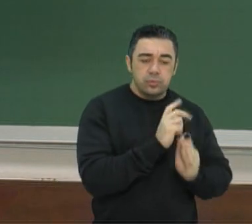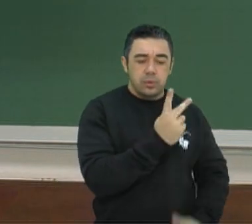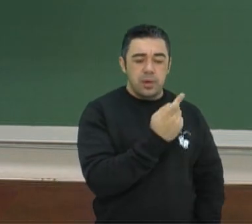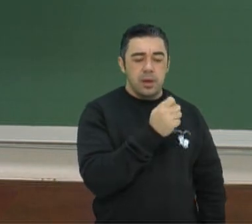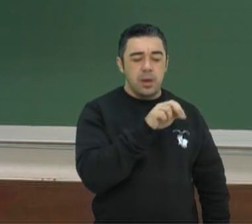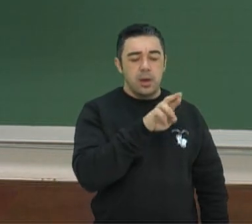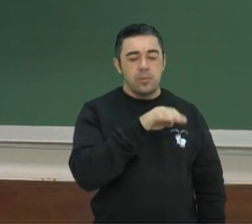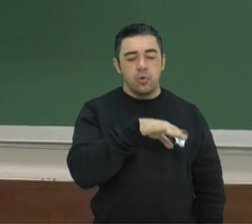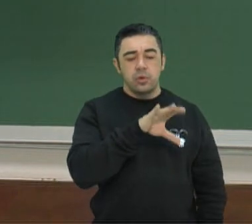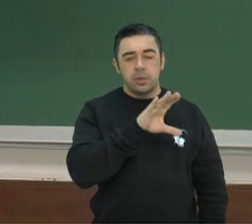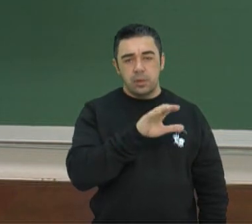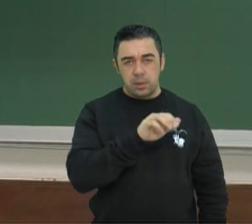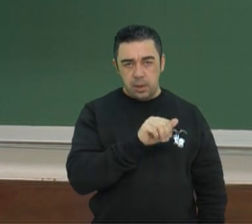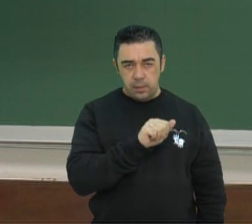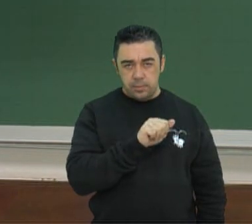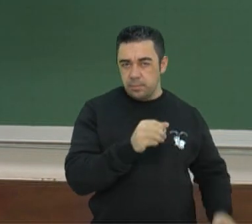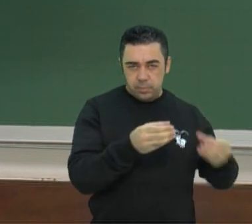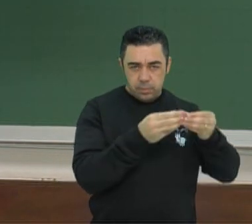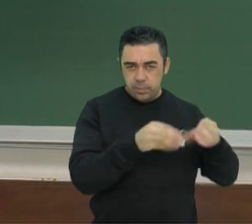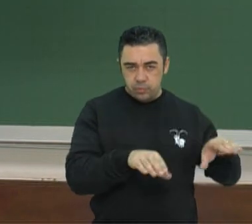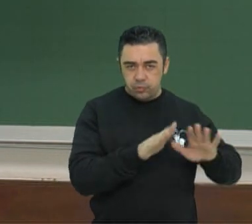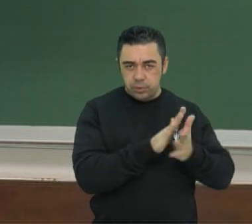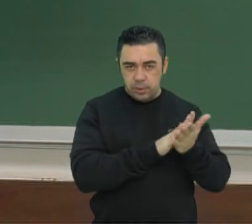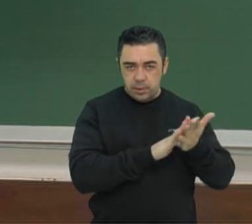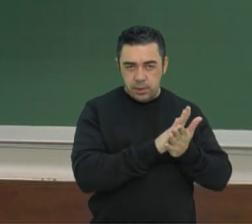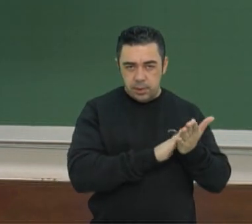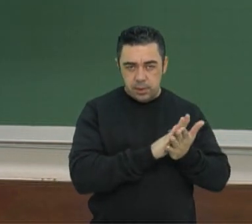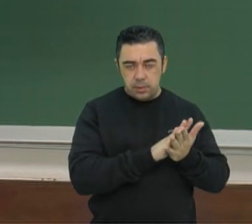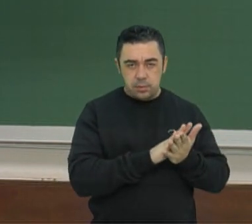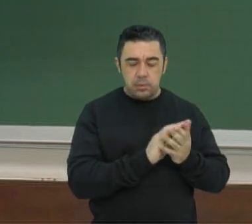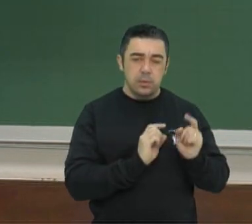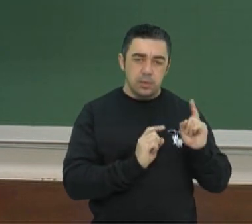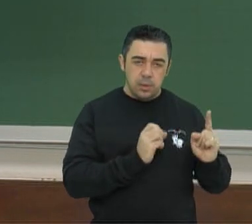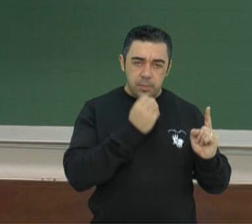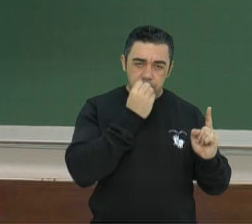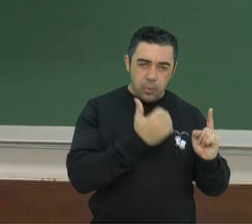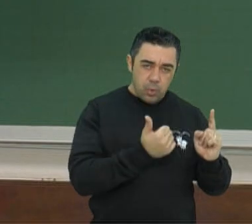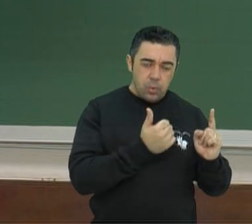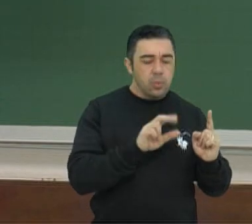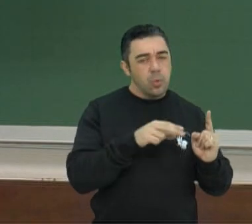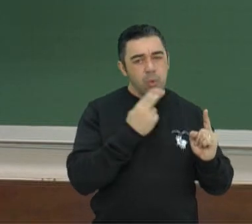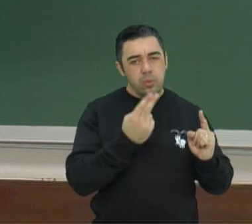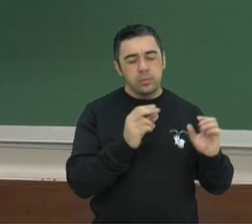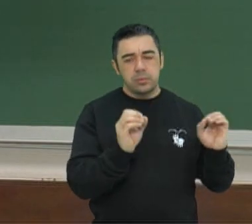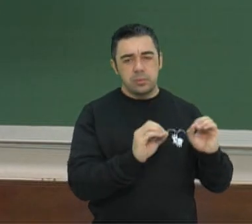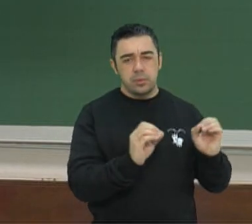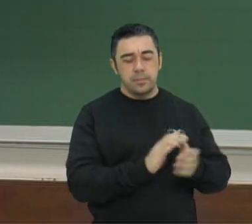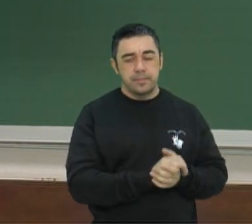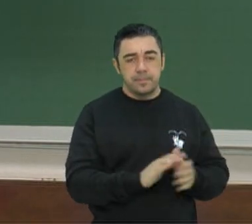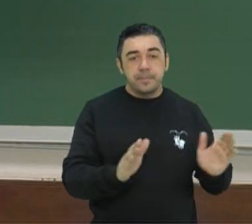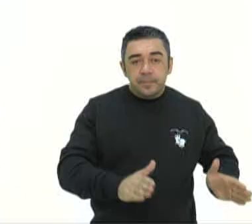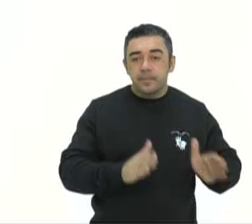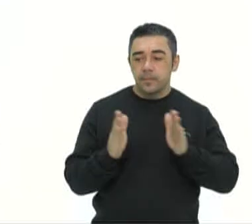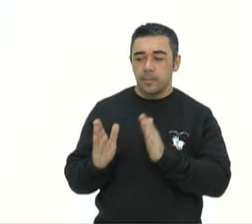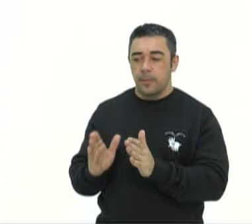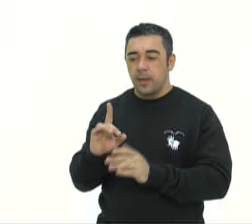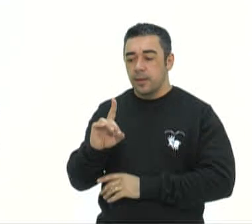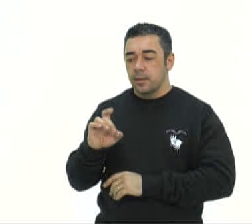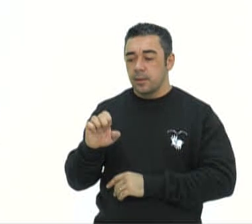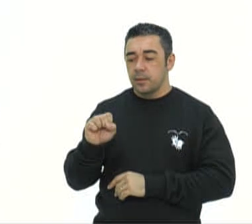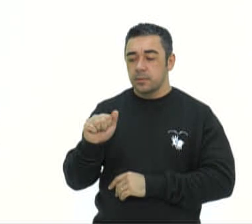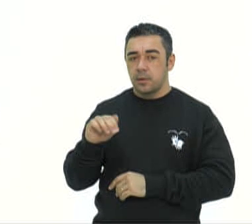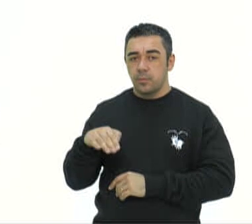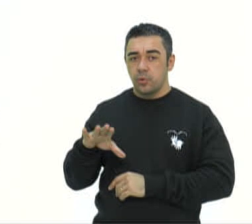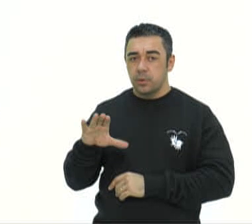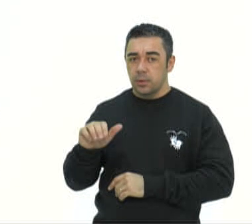é harmônica, ninguém é prejudicado, tá? Ou é beneficiado ou é nulo, pode ser também, mas não é prejudicado. As desarmônicas, alguém